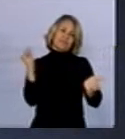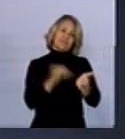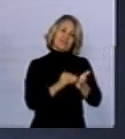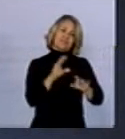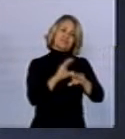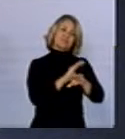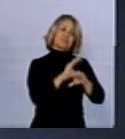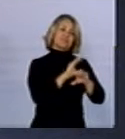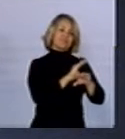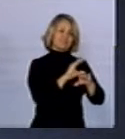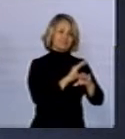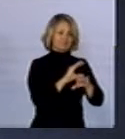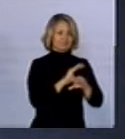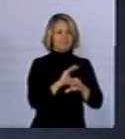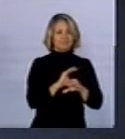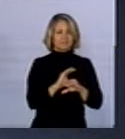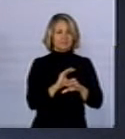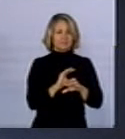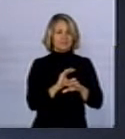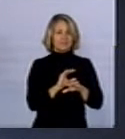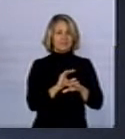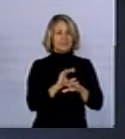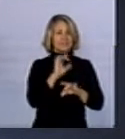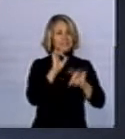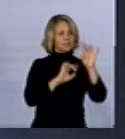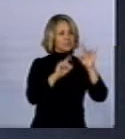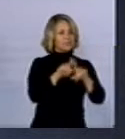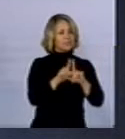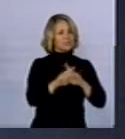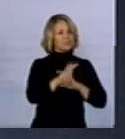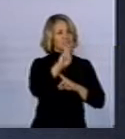inconstitucionalidade desses dispositivos, especialmente o quinto e